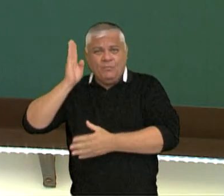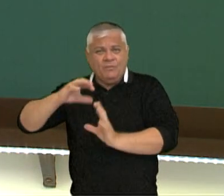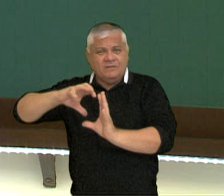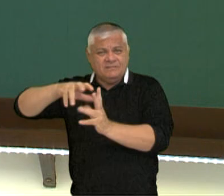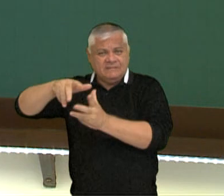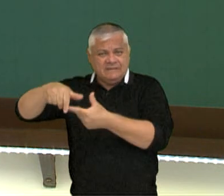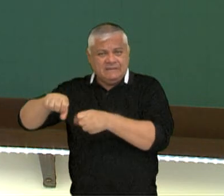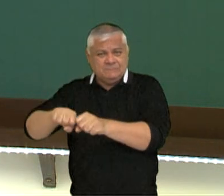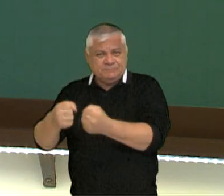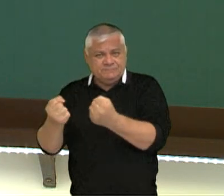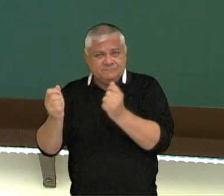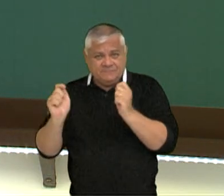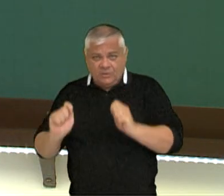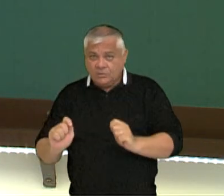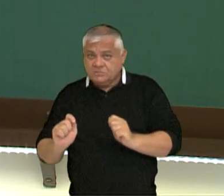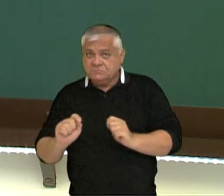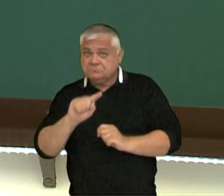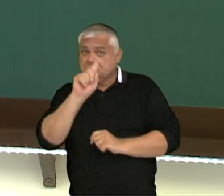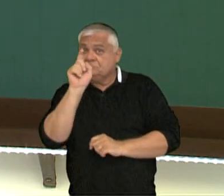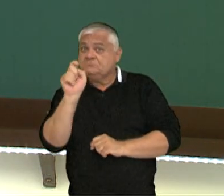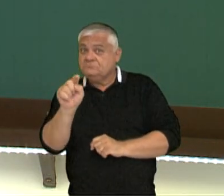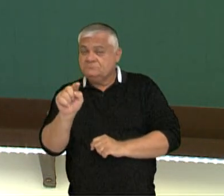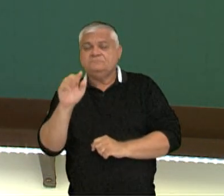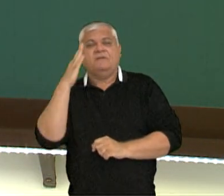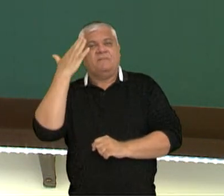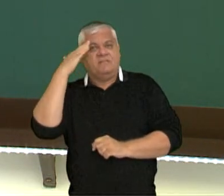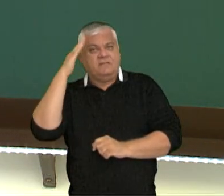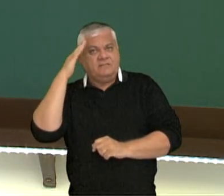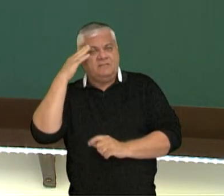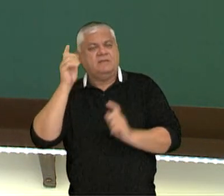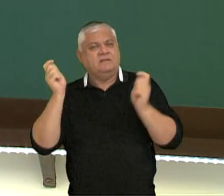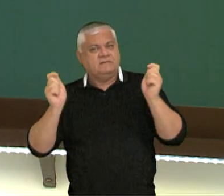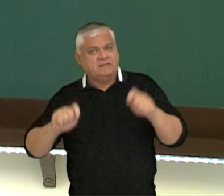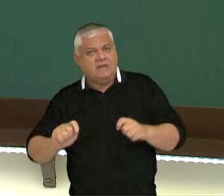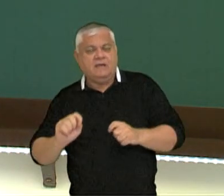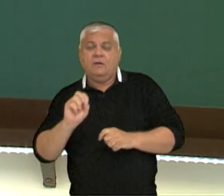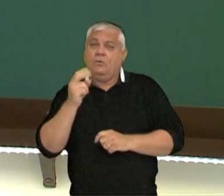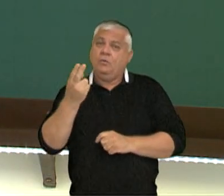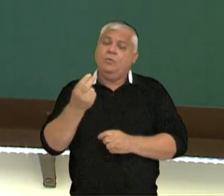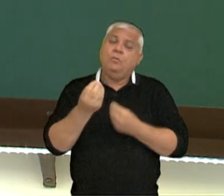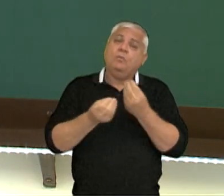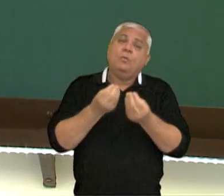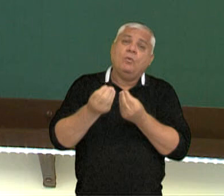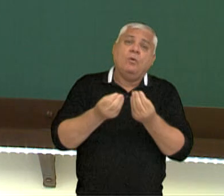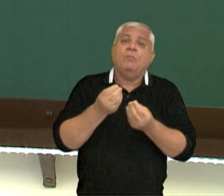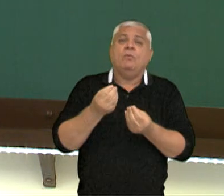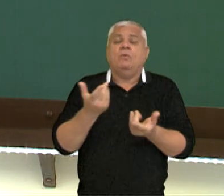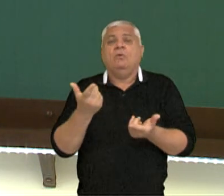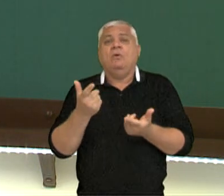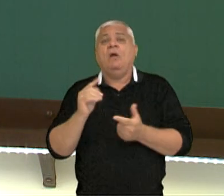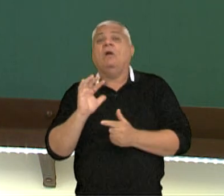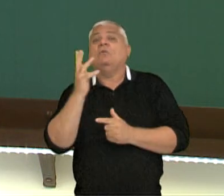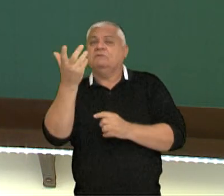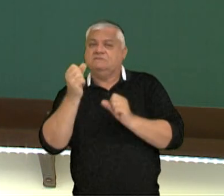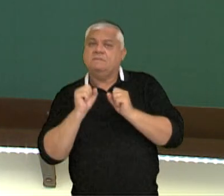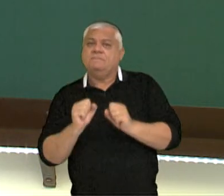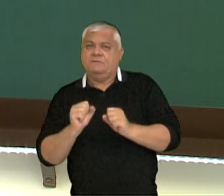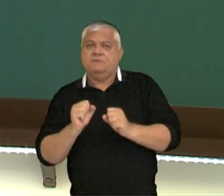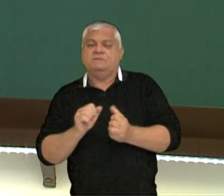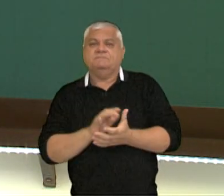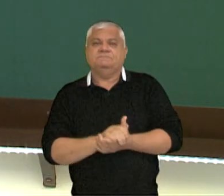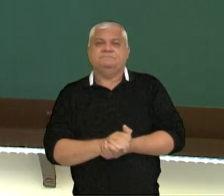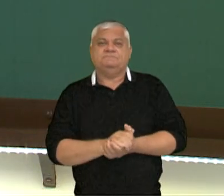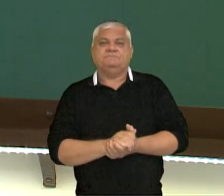nessas porções? Então vamos entender juntos se isso é possível e como podem acontecer esses